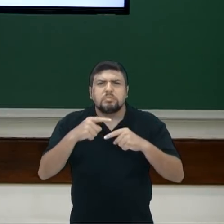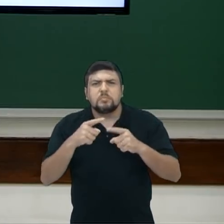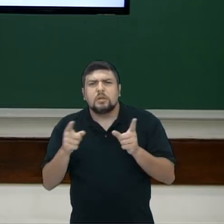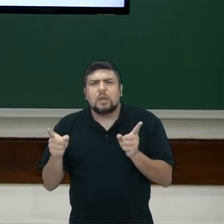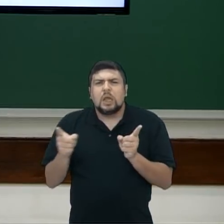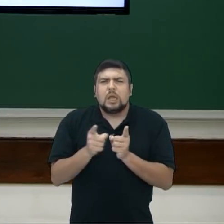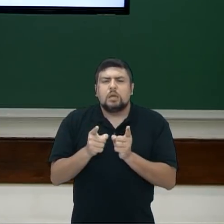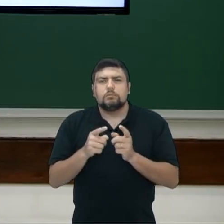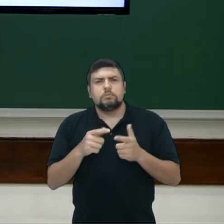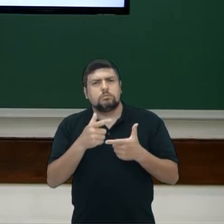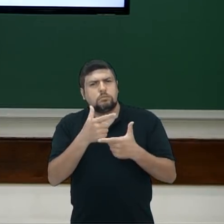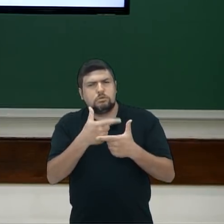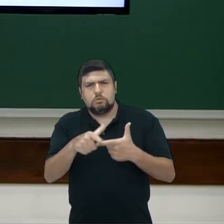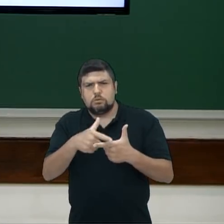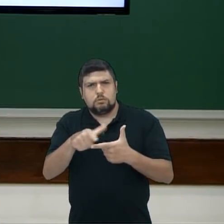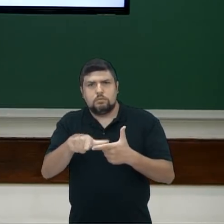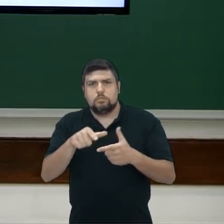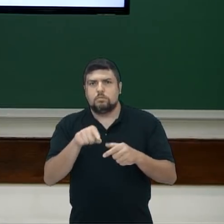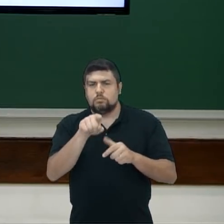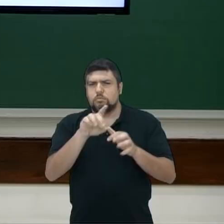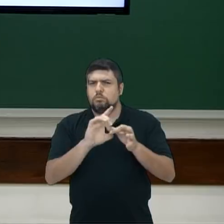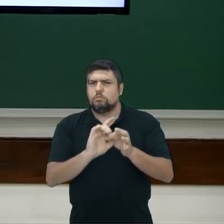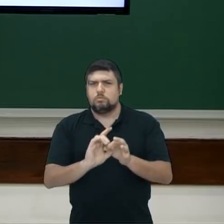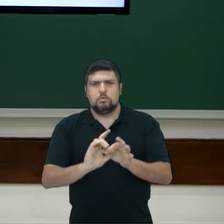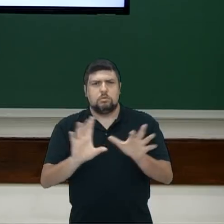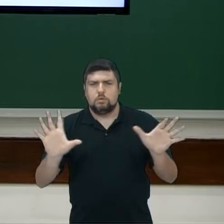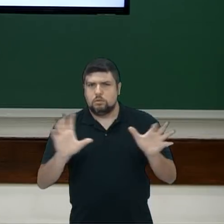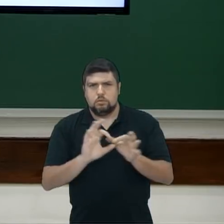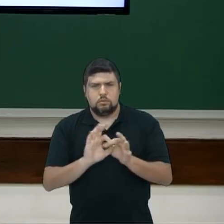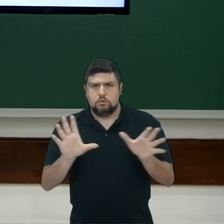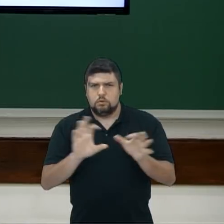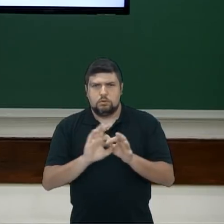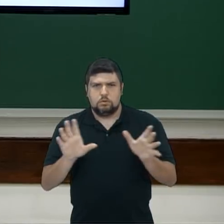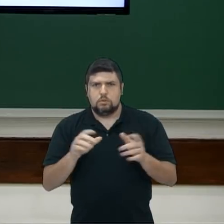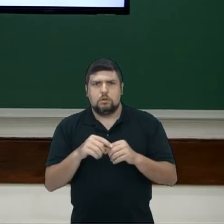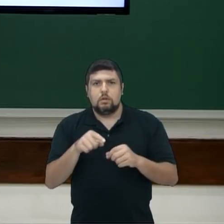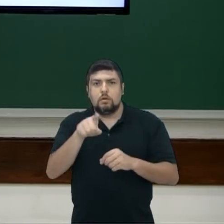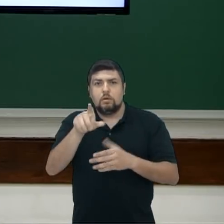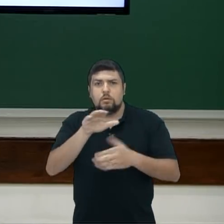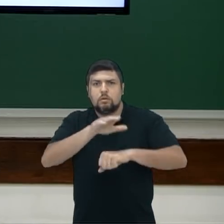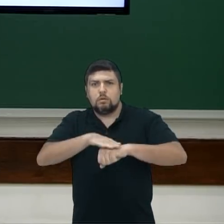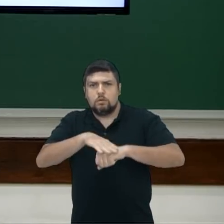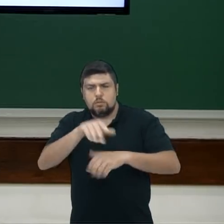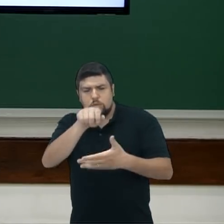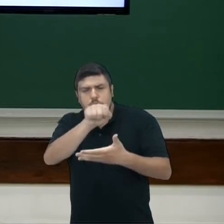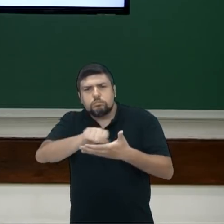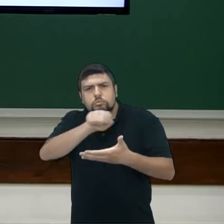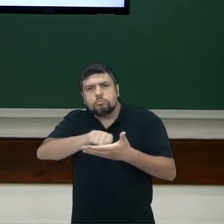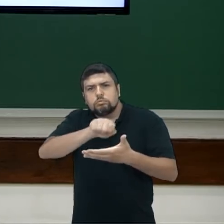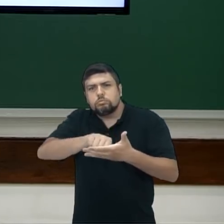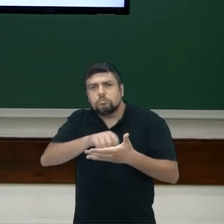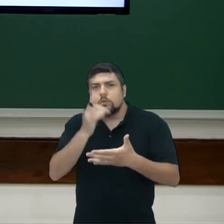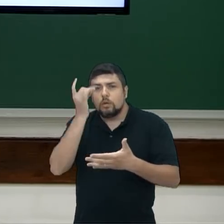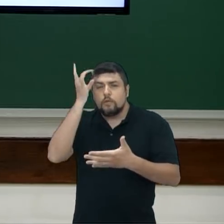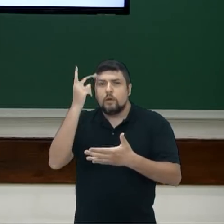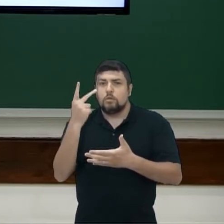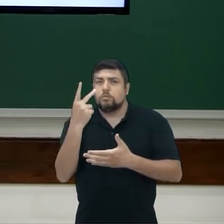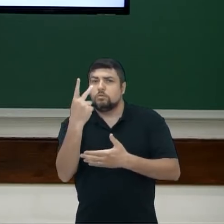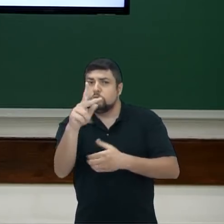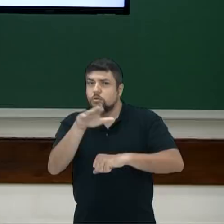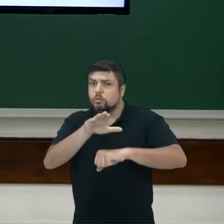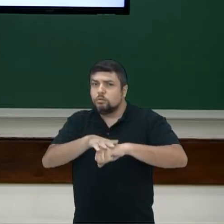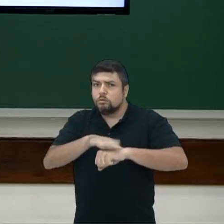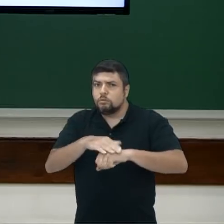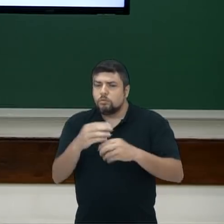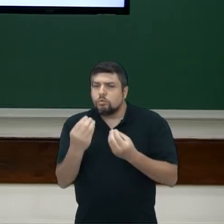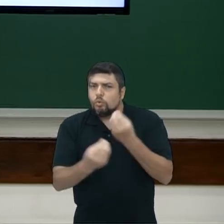suficiente, fica tranquilo, faz como você achar melhor. Faz as tuas anotações, coisas que fiquem fáceis para você. Você que tem que achar o teu caminho, como é que fica